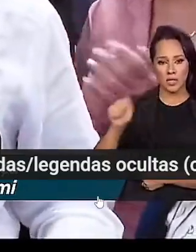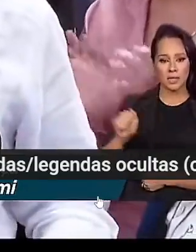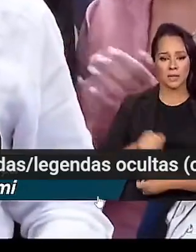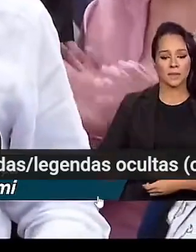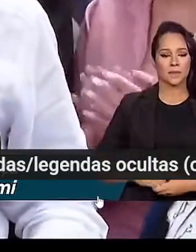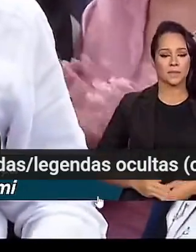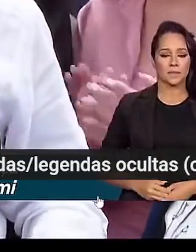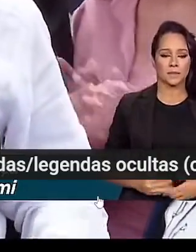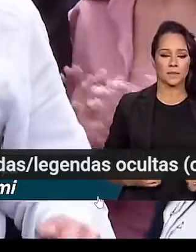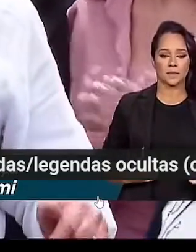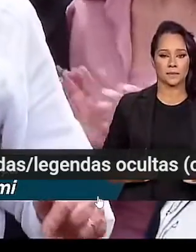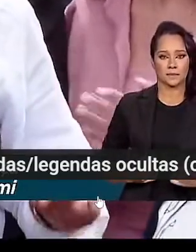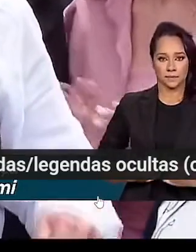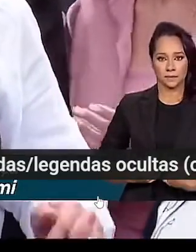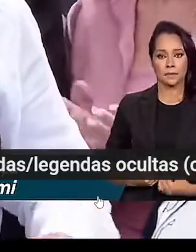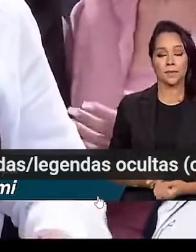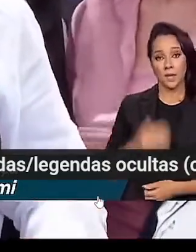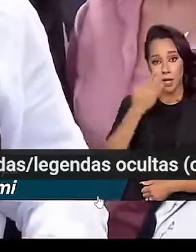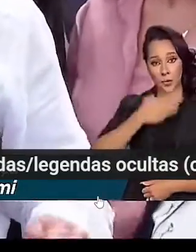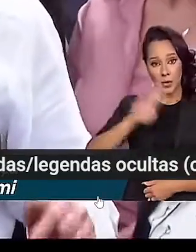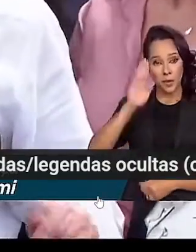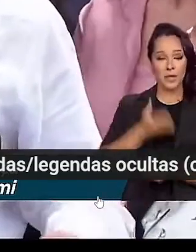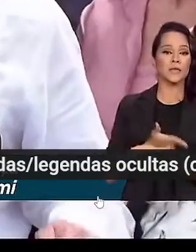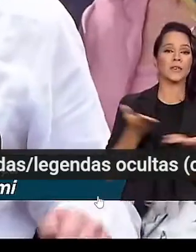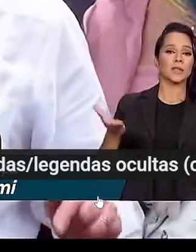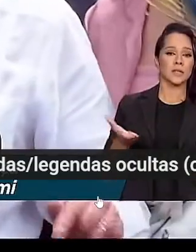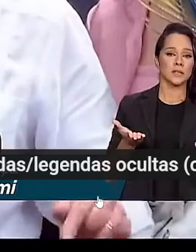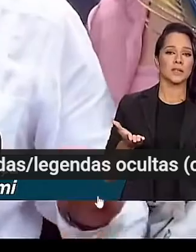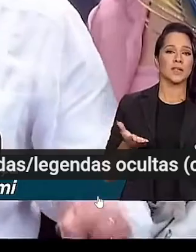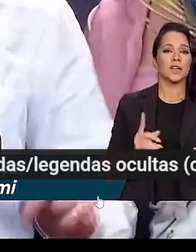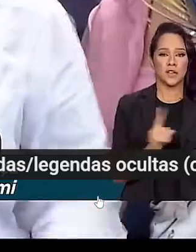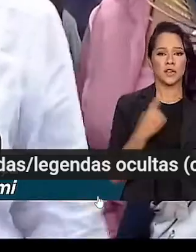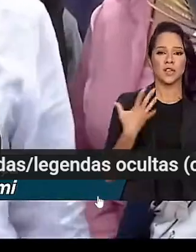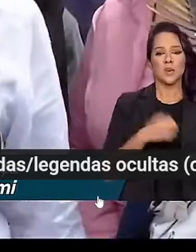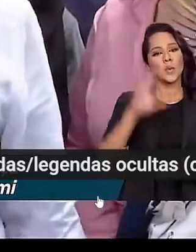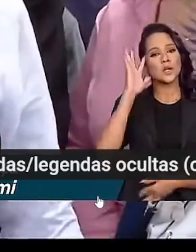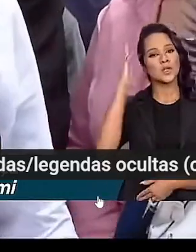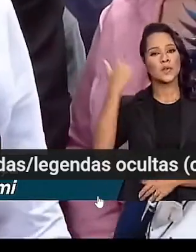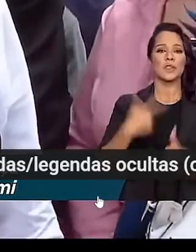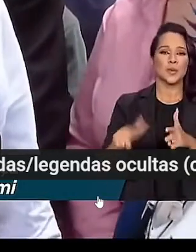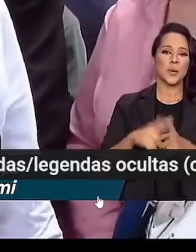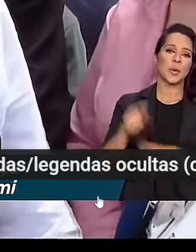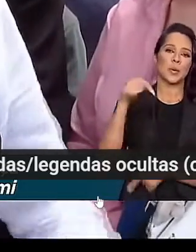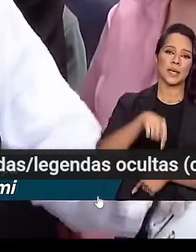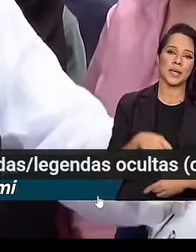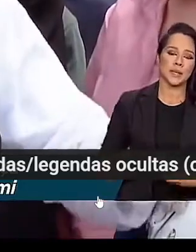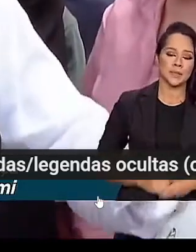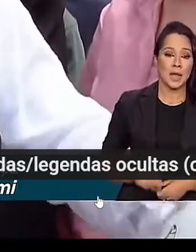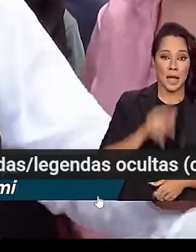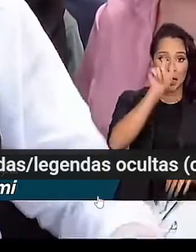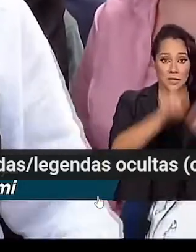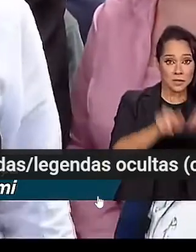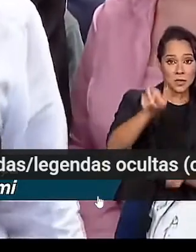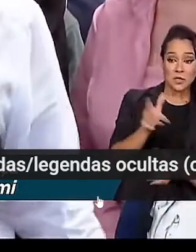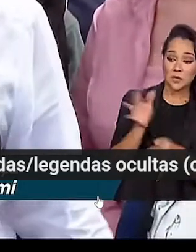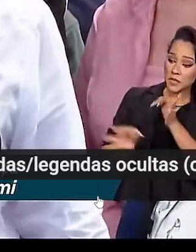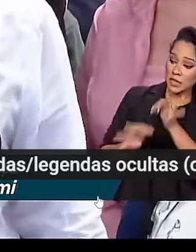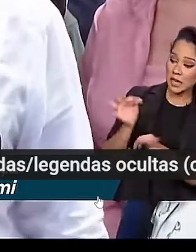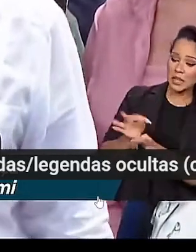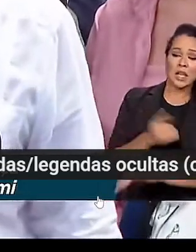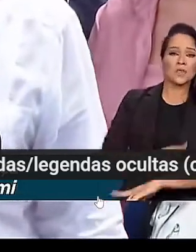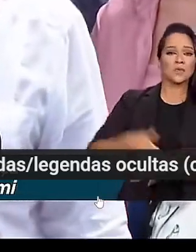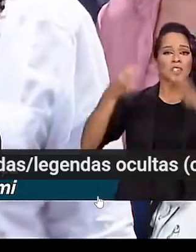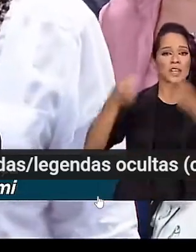golpista, salafrário, que queriam subverter a ordem legal do país. Esse pessoal precisa todo mundo ir pra cadeia.